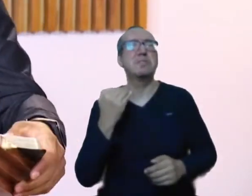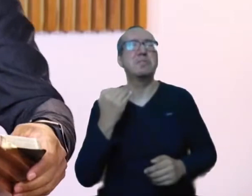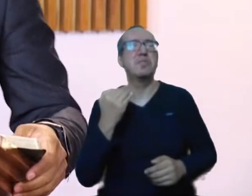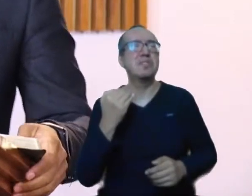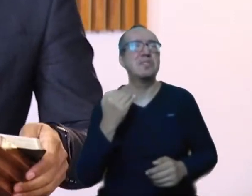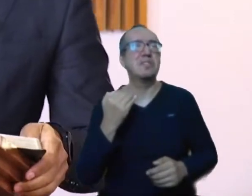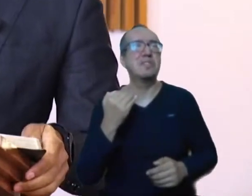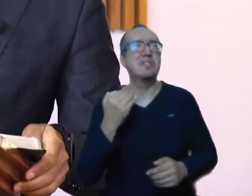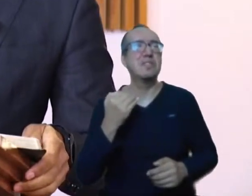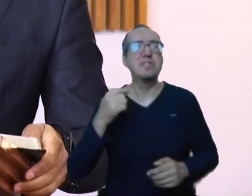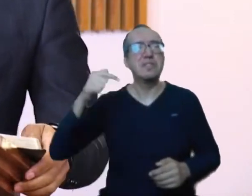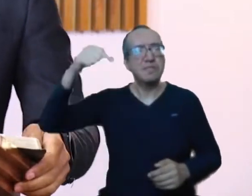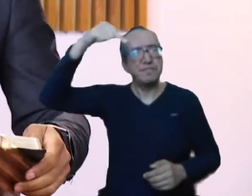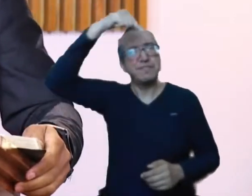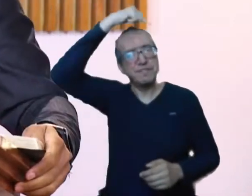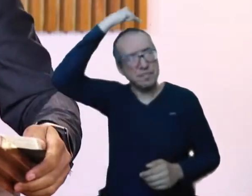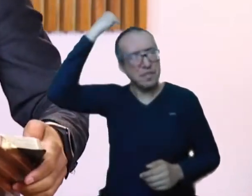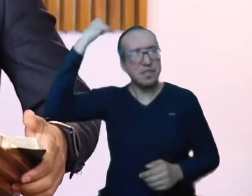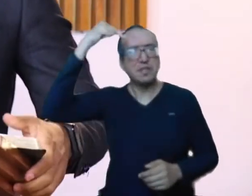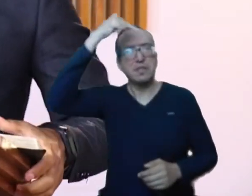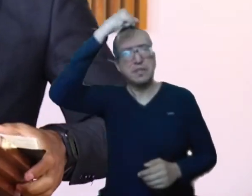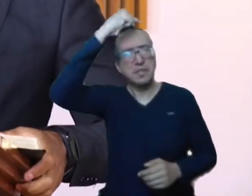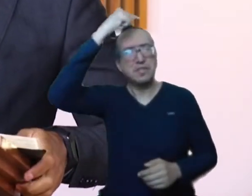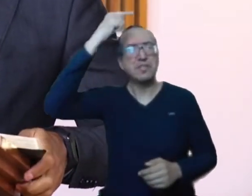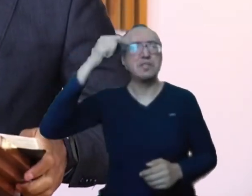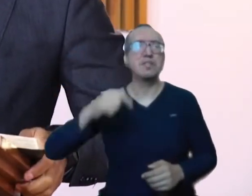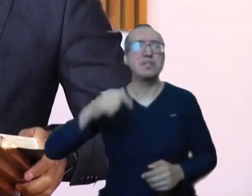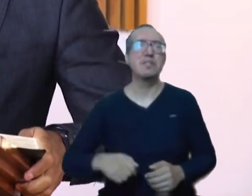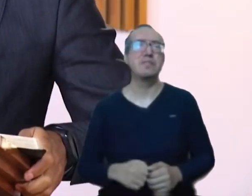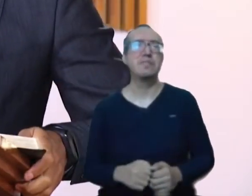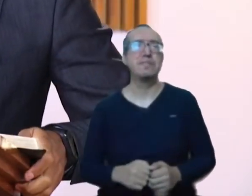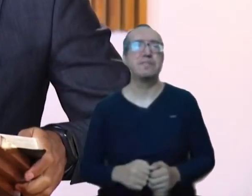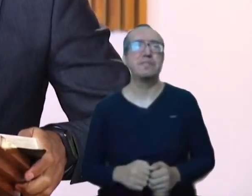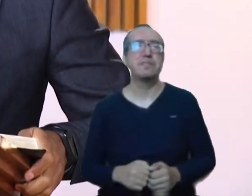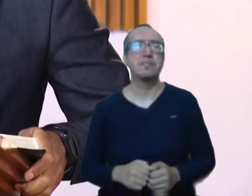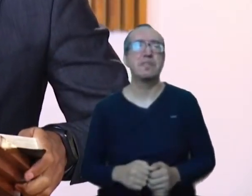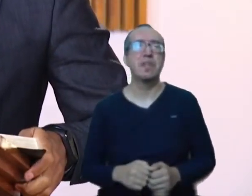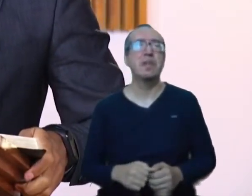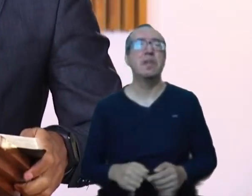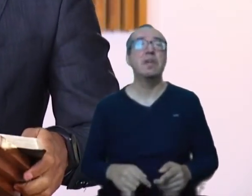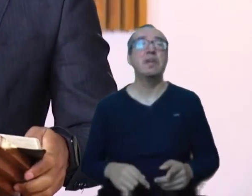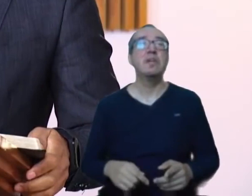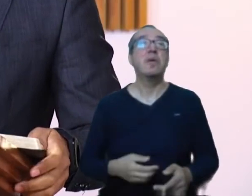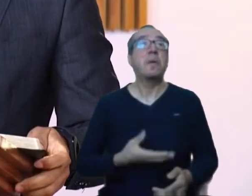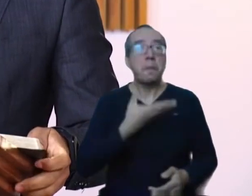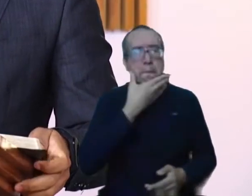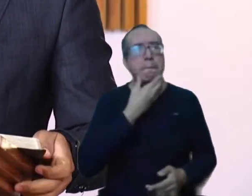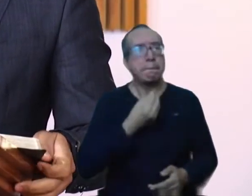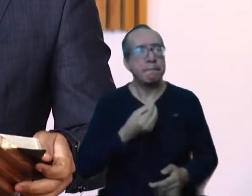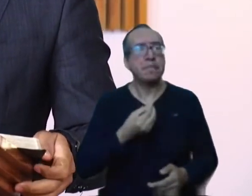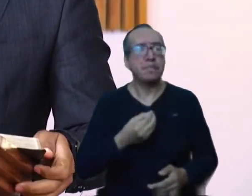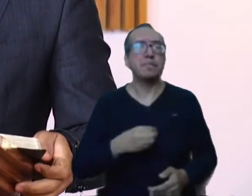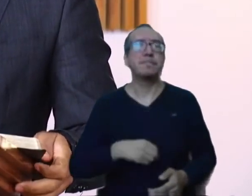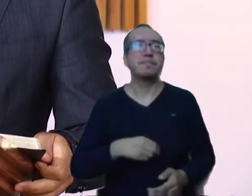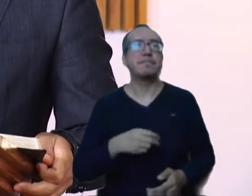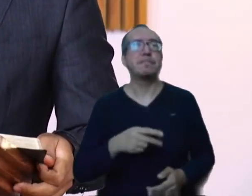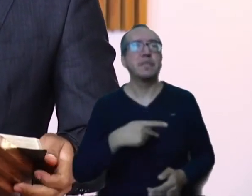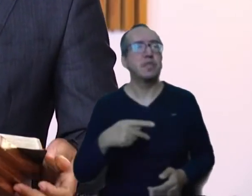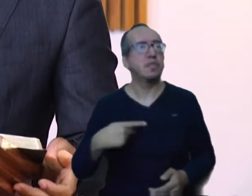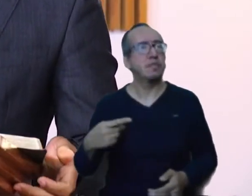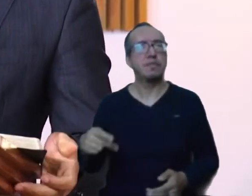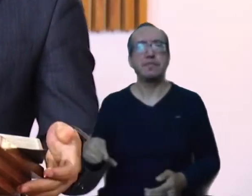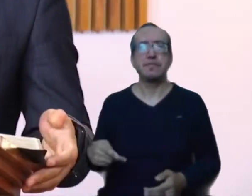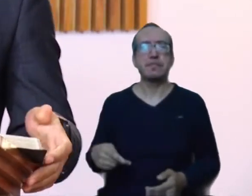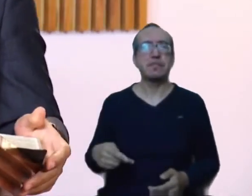Sabe, aquele missionário que pregou aqui no último domingo, Jefferson Silva.